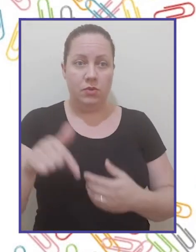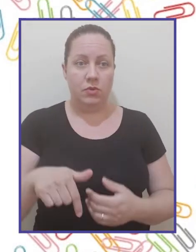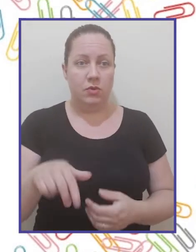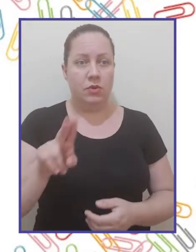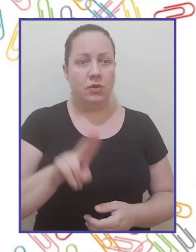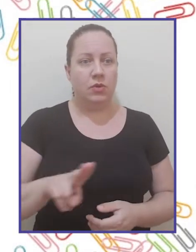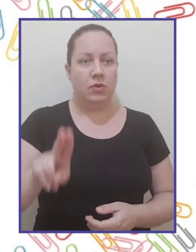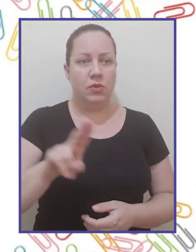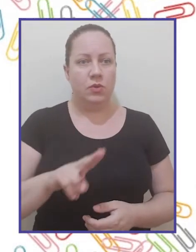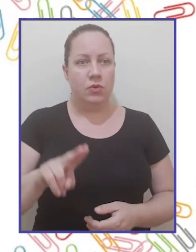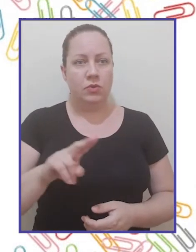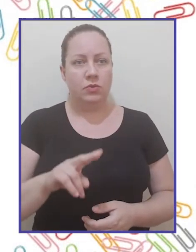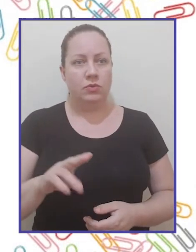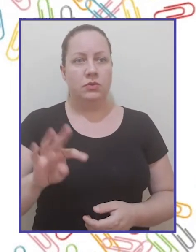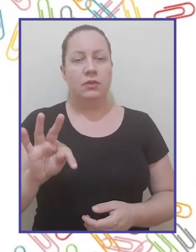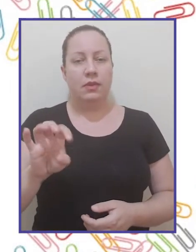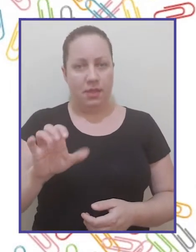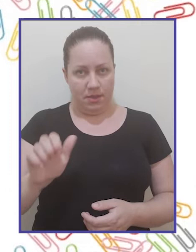termo TEA.